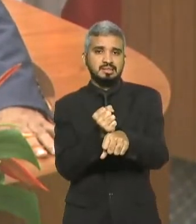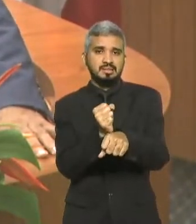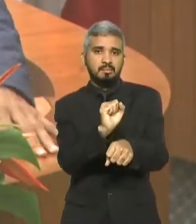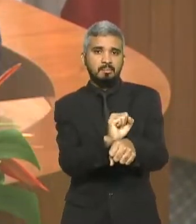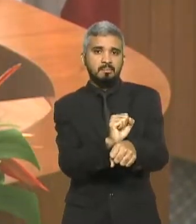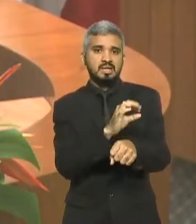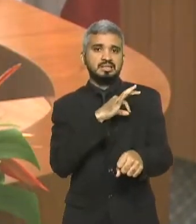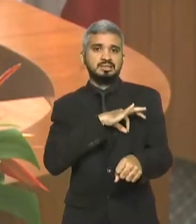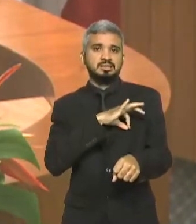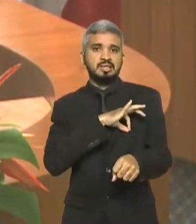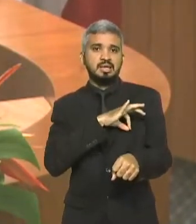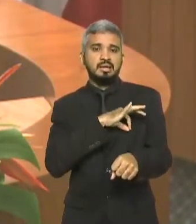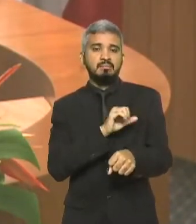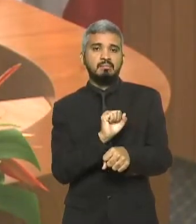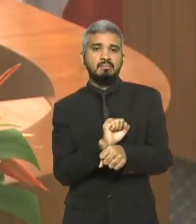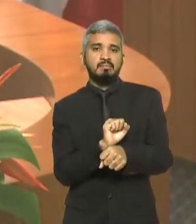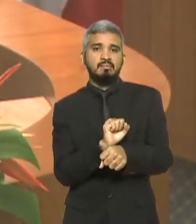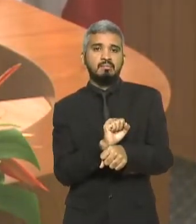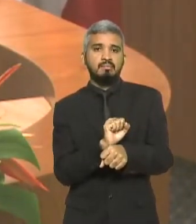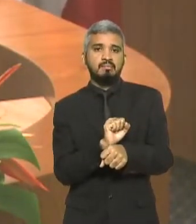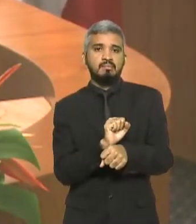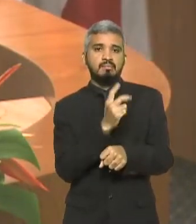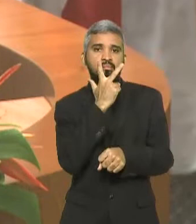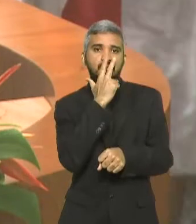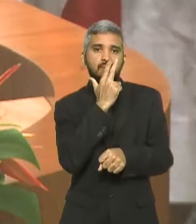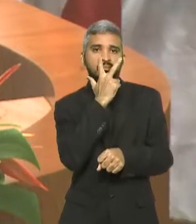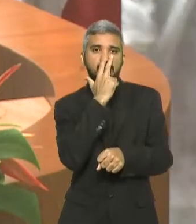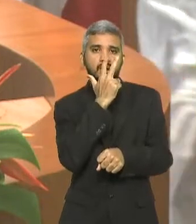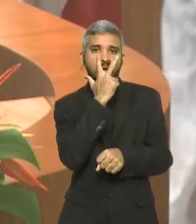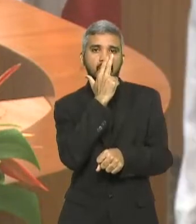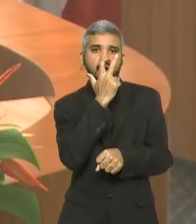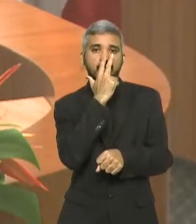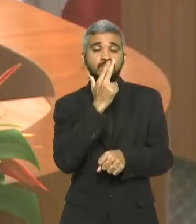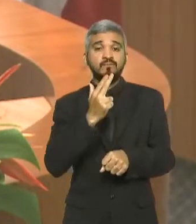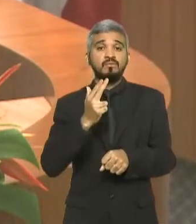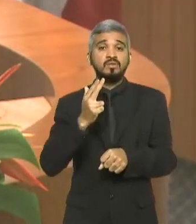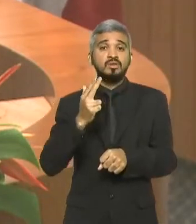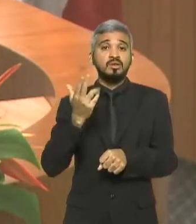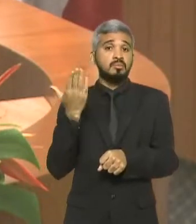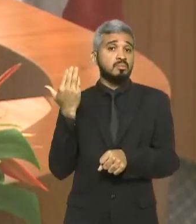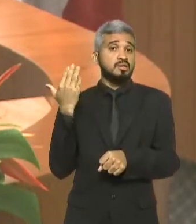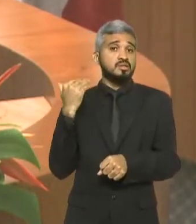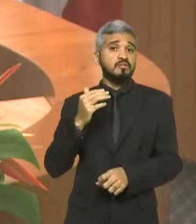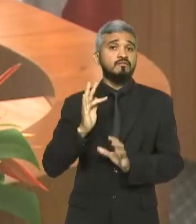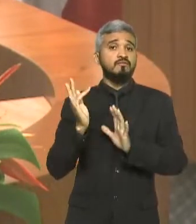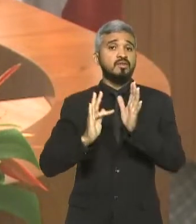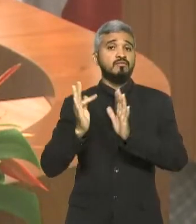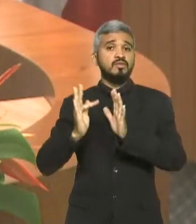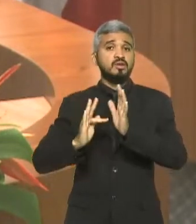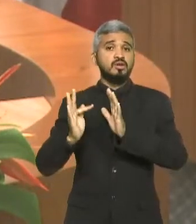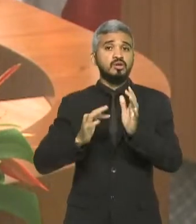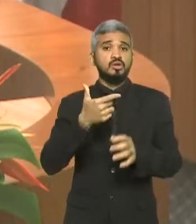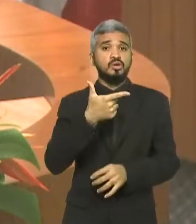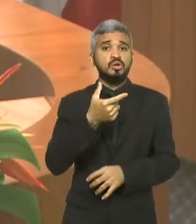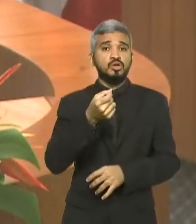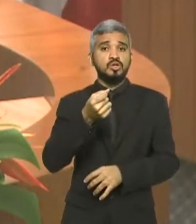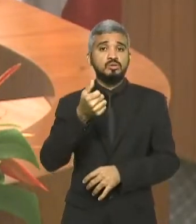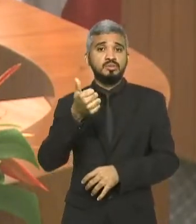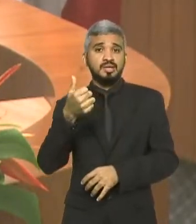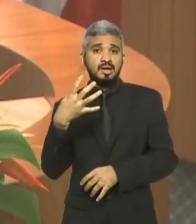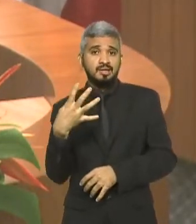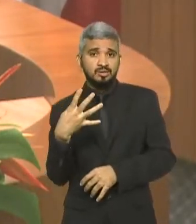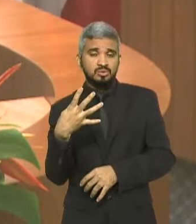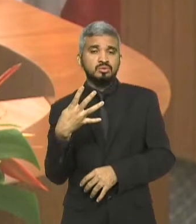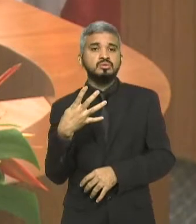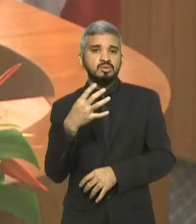servidores públicos, foi em fevereiro de 2014, na gestão da então governadora Rosiana